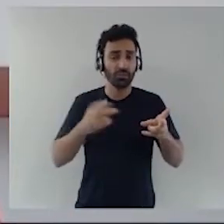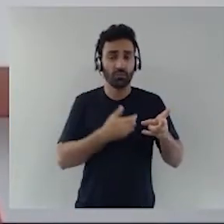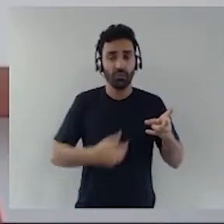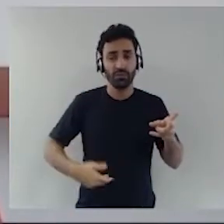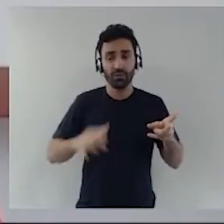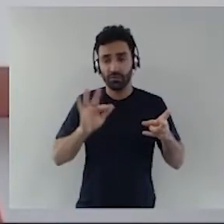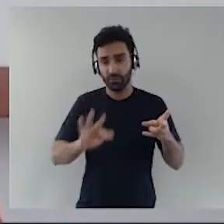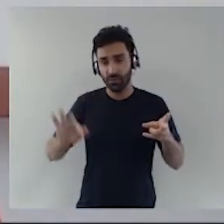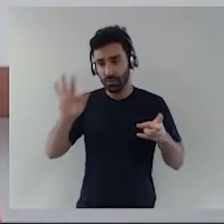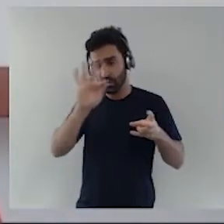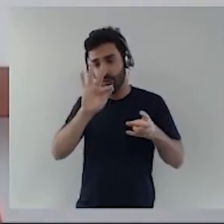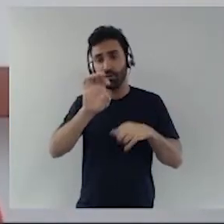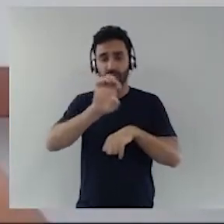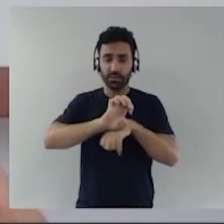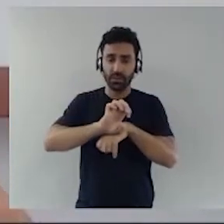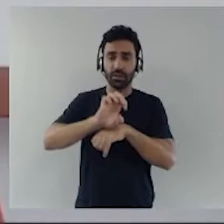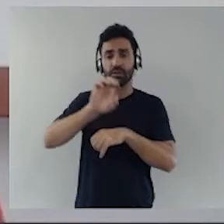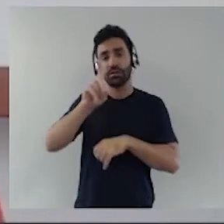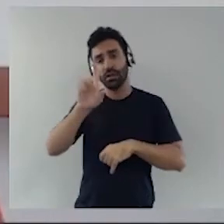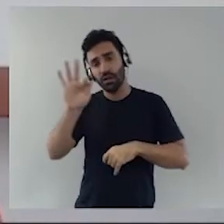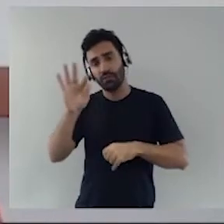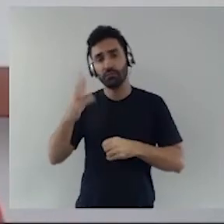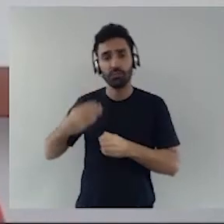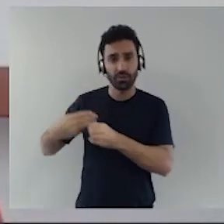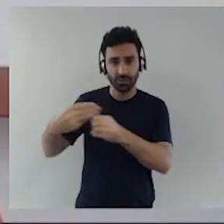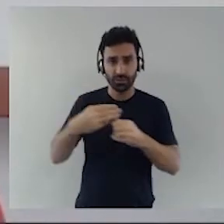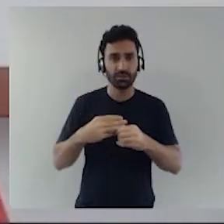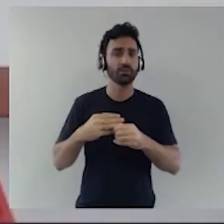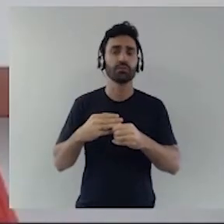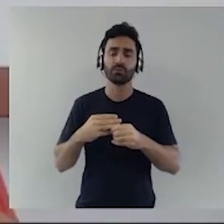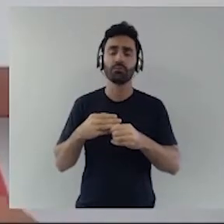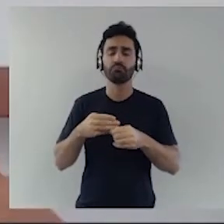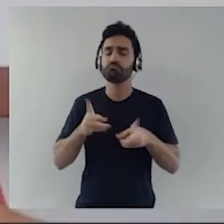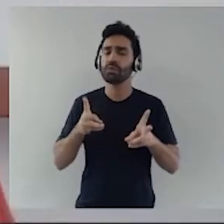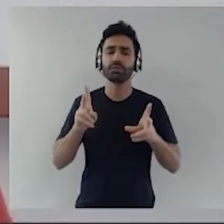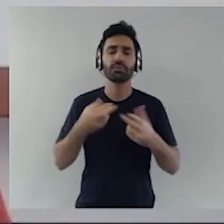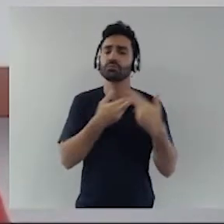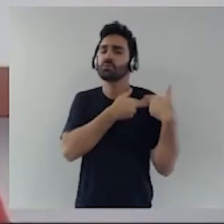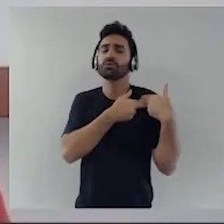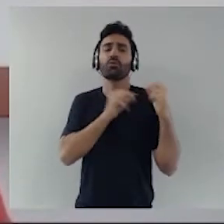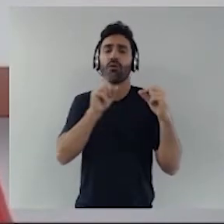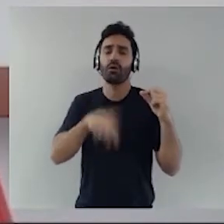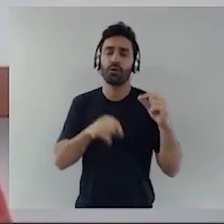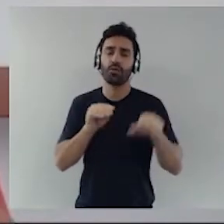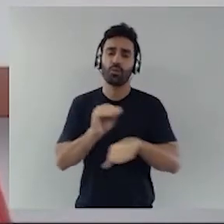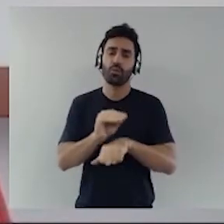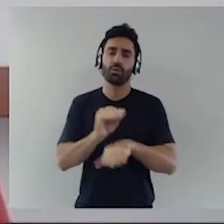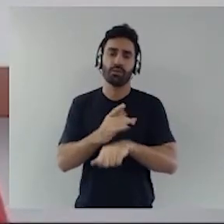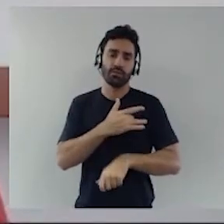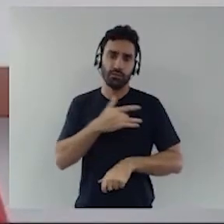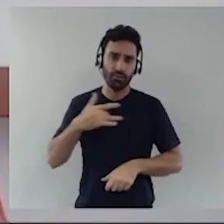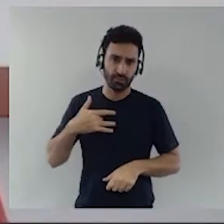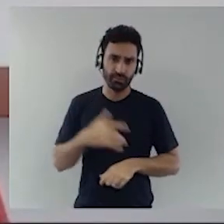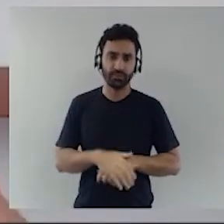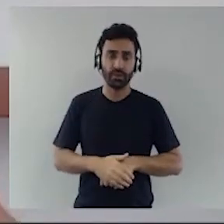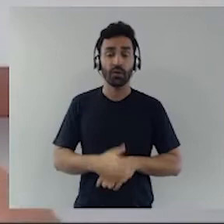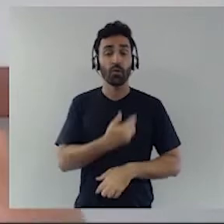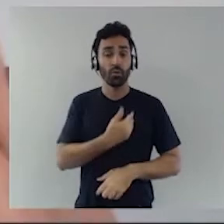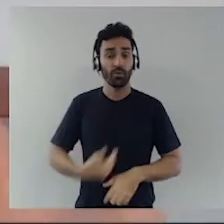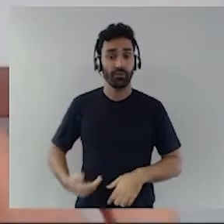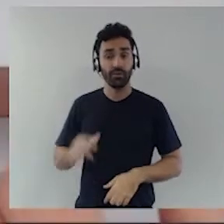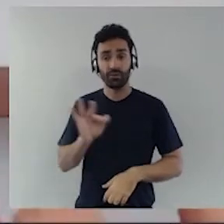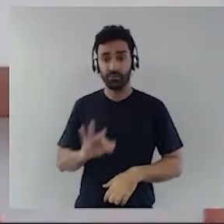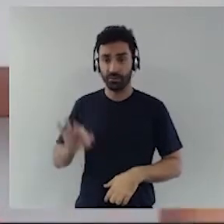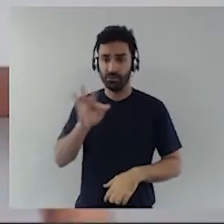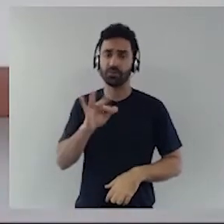federal e municípios em matéria no cuidado à saúde a união federal no a dúvida nenhuma ela